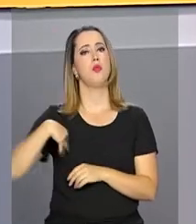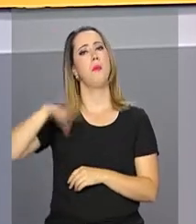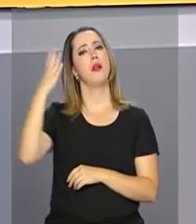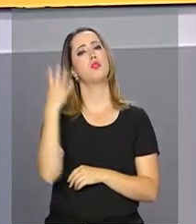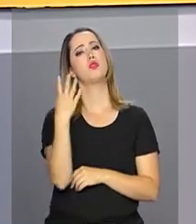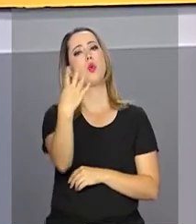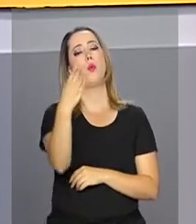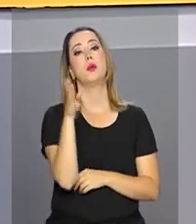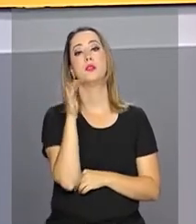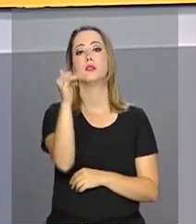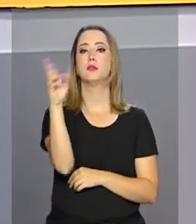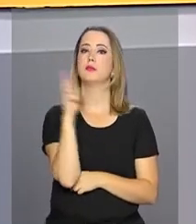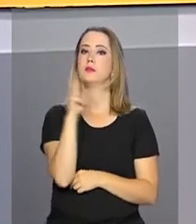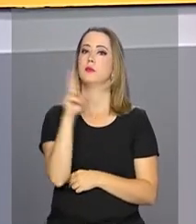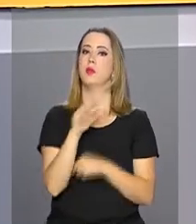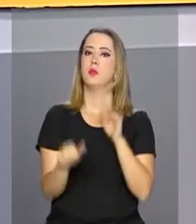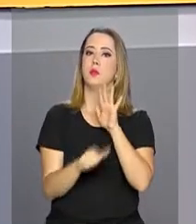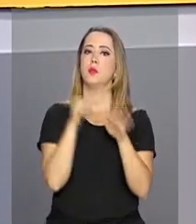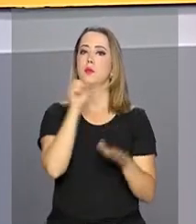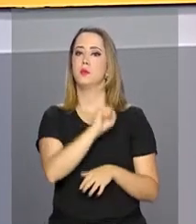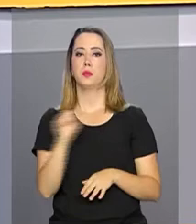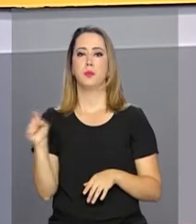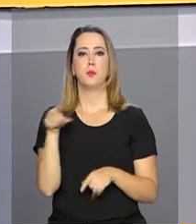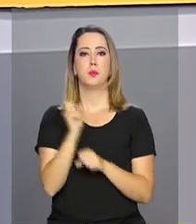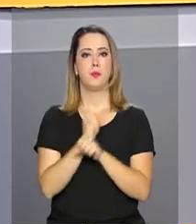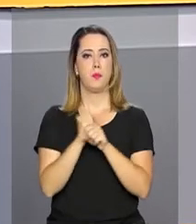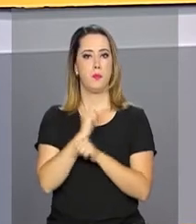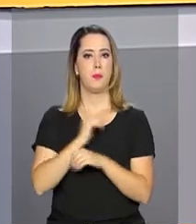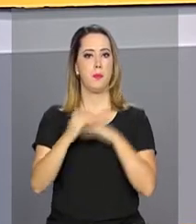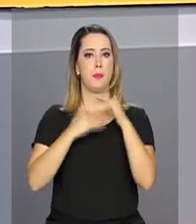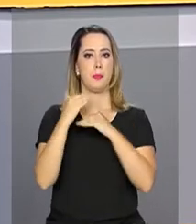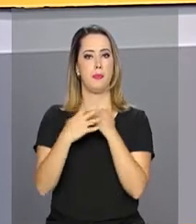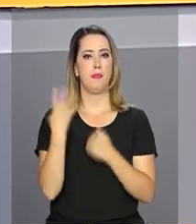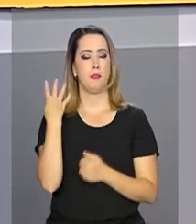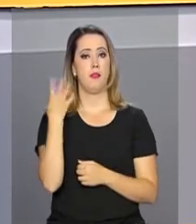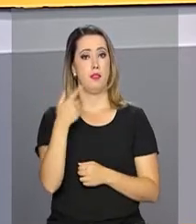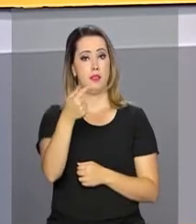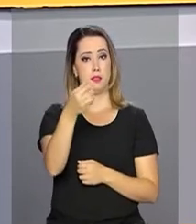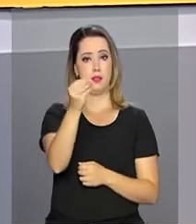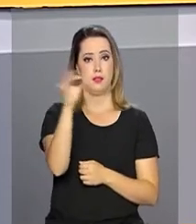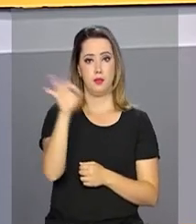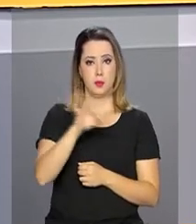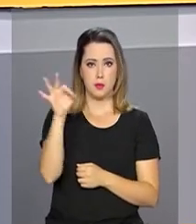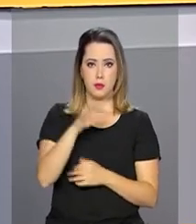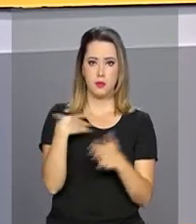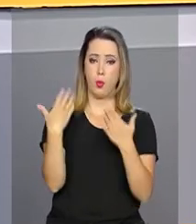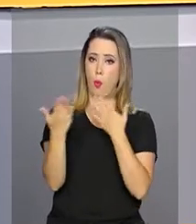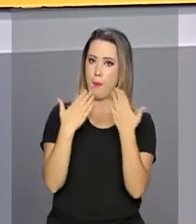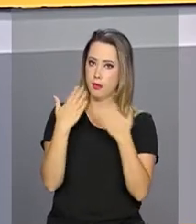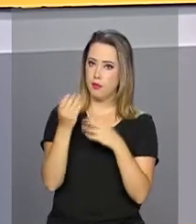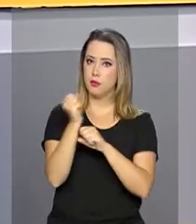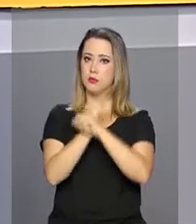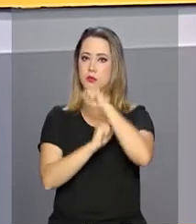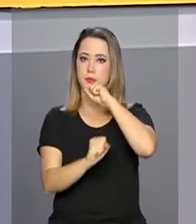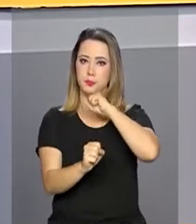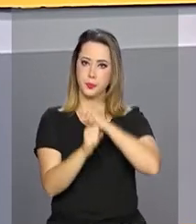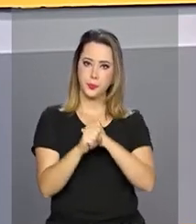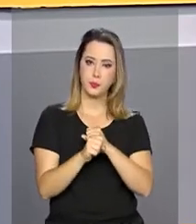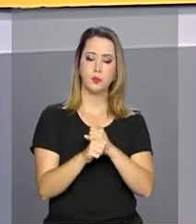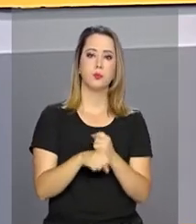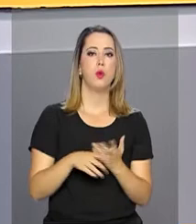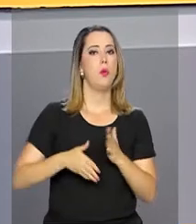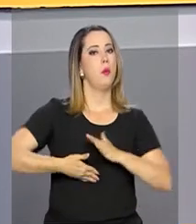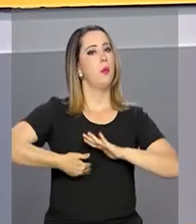4 bilhões de reais no primeiro semestre deste ano foi um crescimento de quase 70 por cento em relação ao mesmo período do ano passado